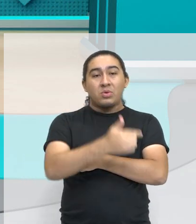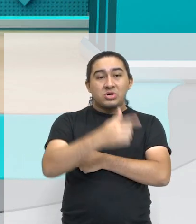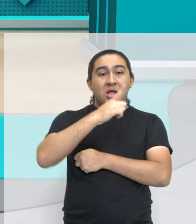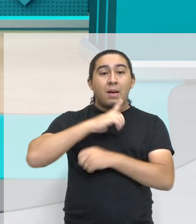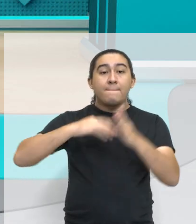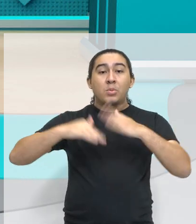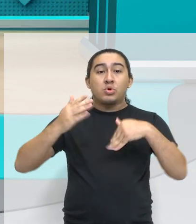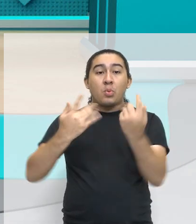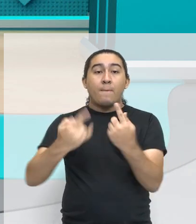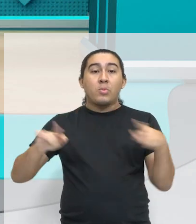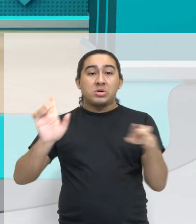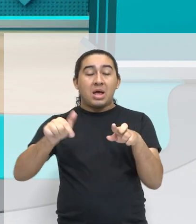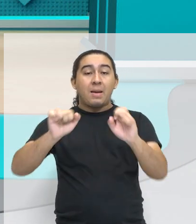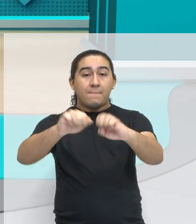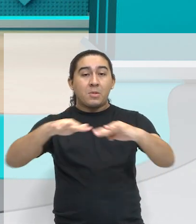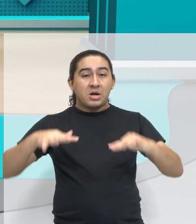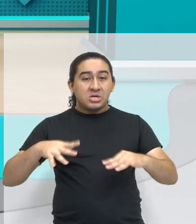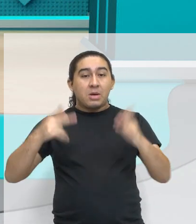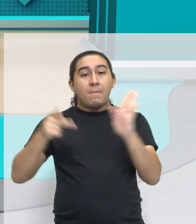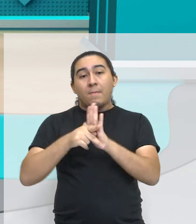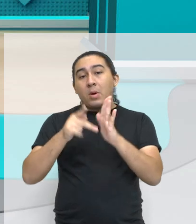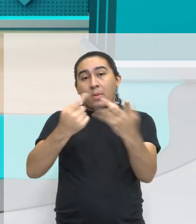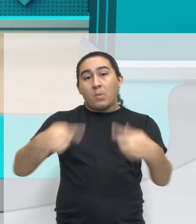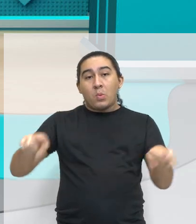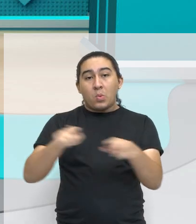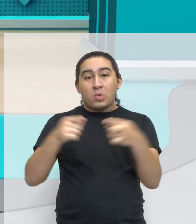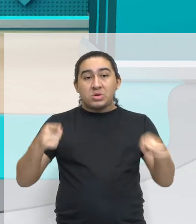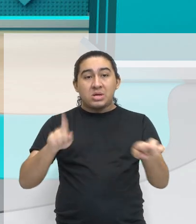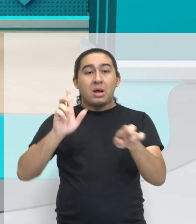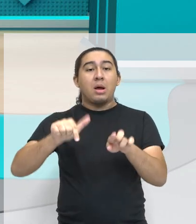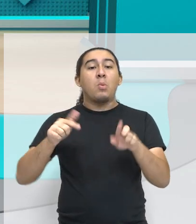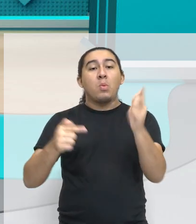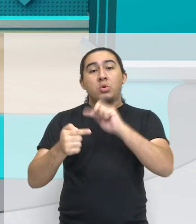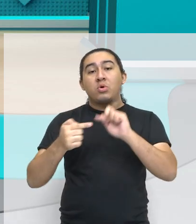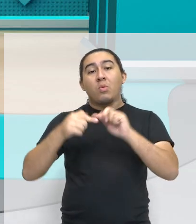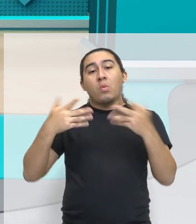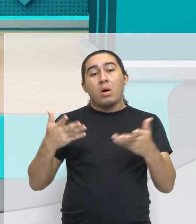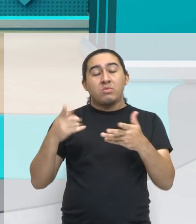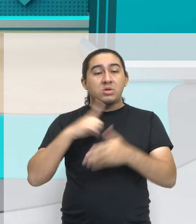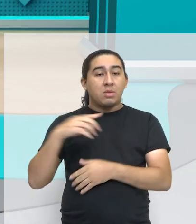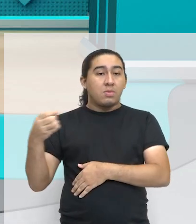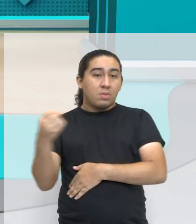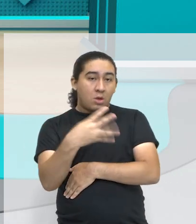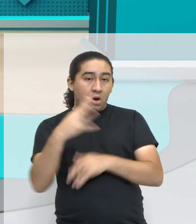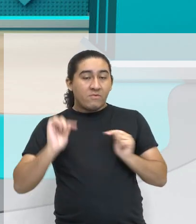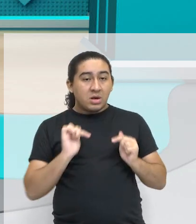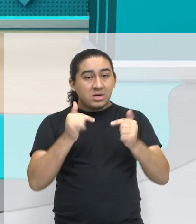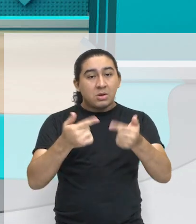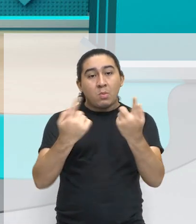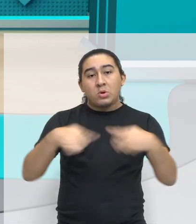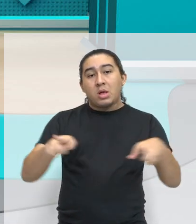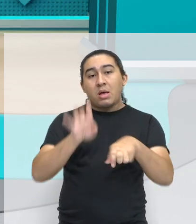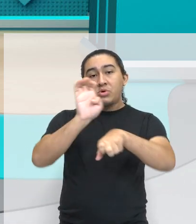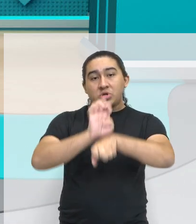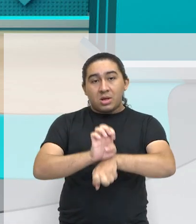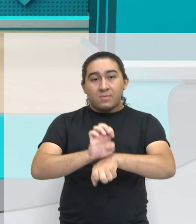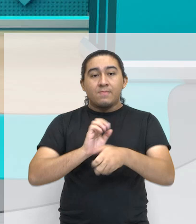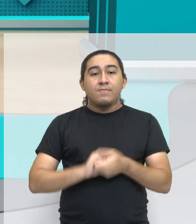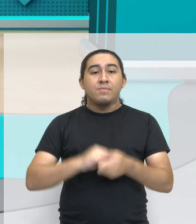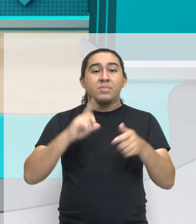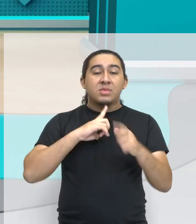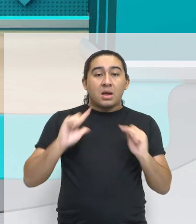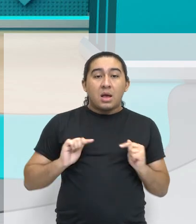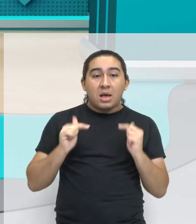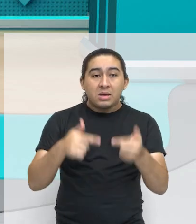integravam a Orquestra Amazonas Filarmônica, com o objetivo de inovar na prática musical do Estado,